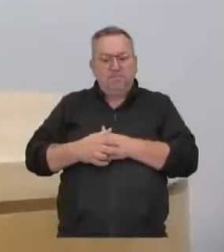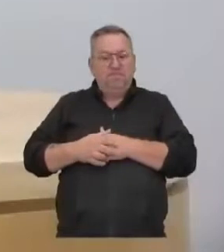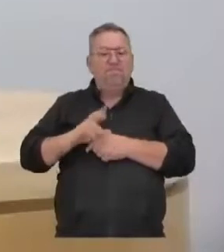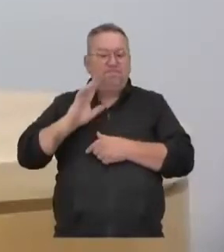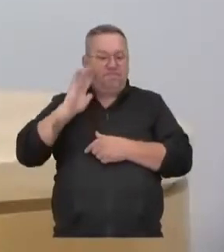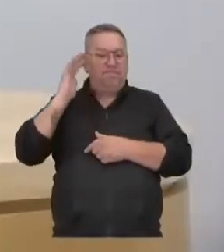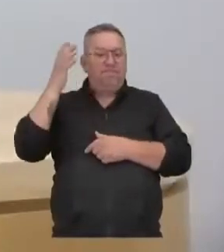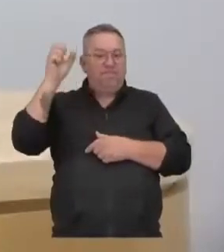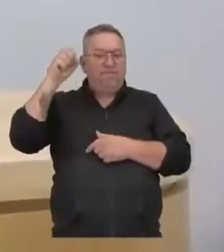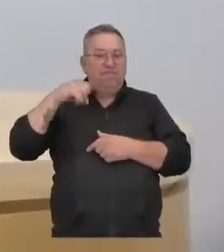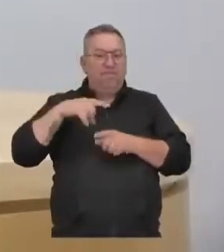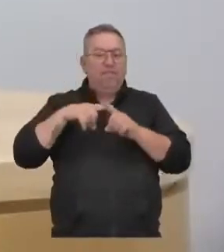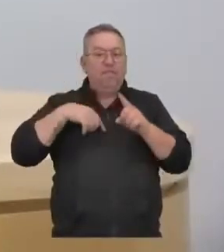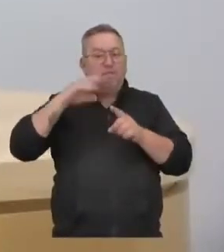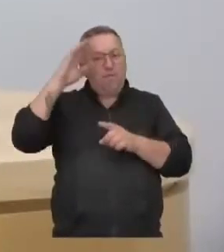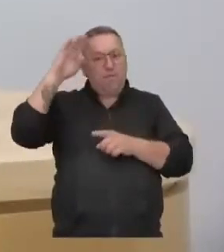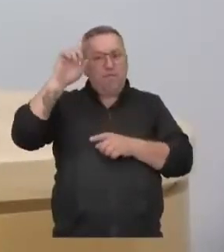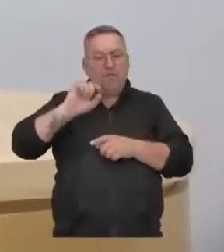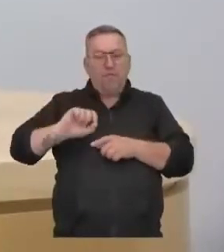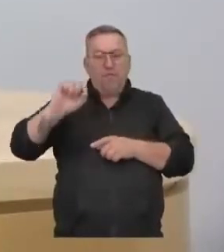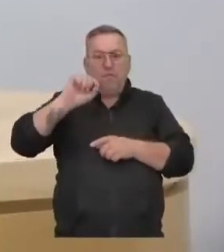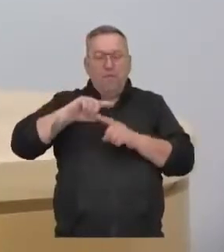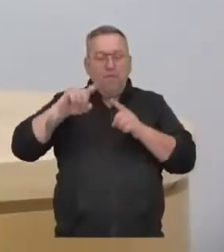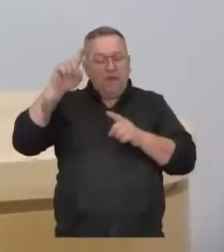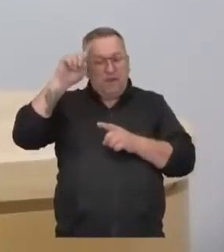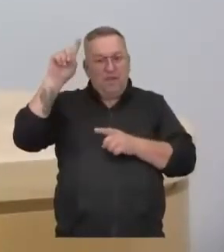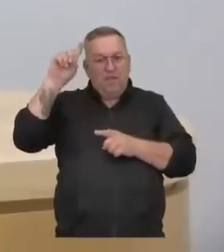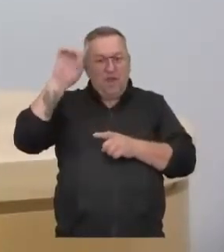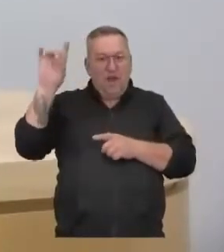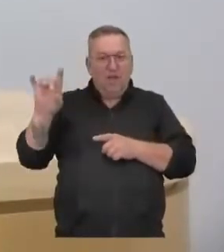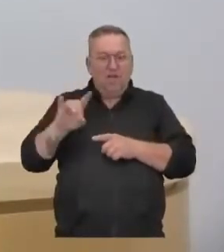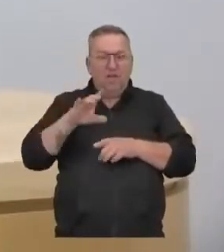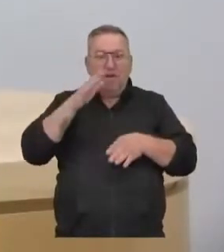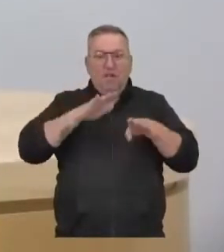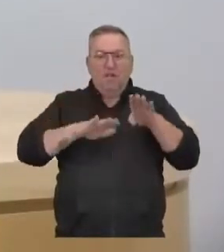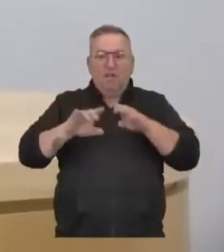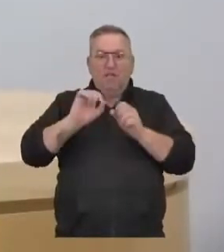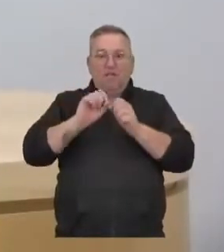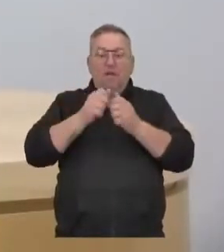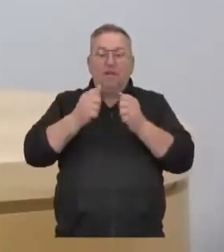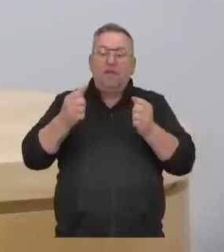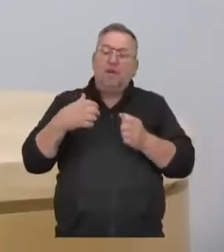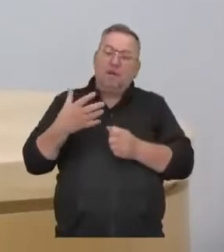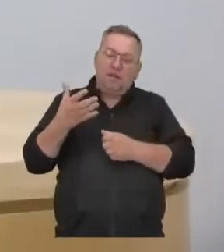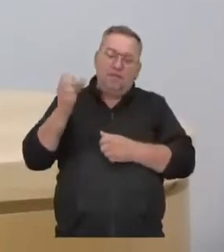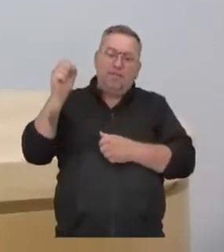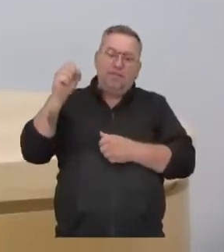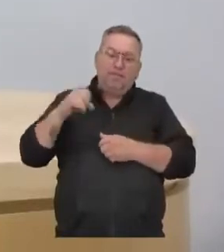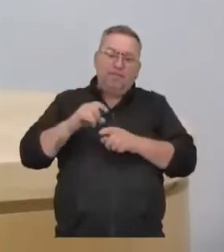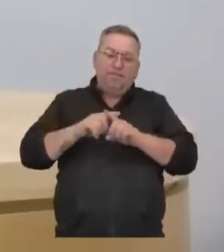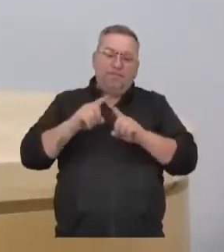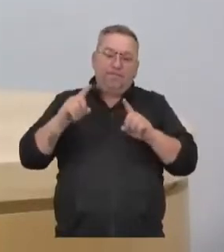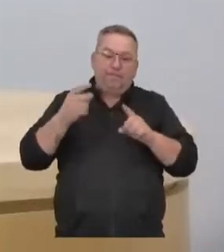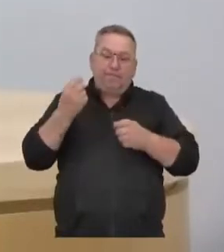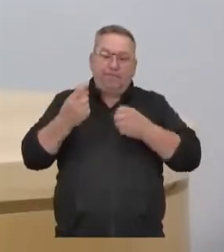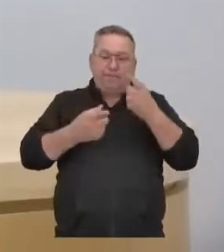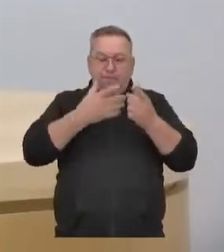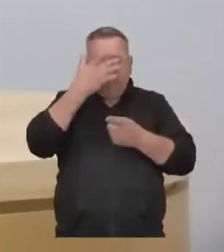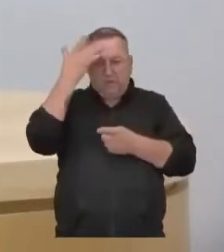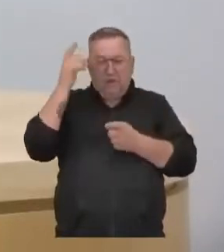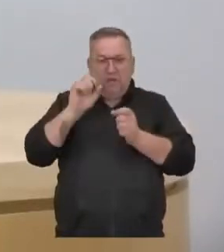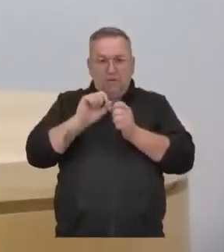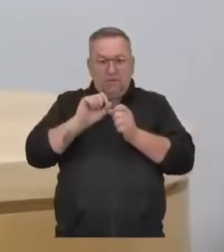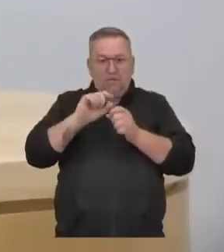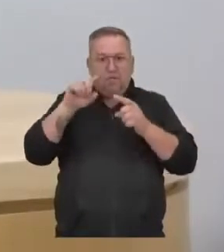A gente faz isso principalmente nessa correria. Às vezes a gente faz sem querer, claro, mas algumas pessoas fazem